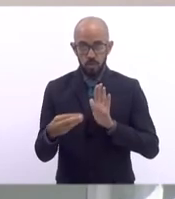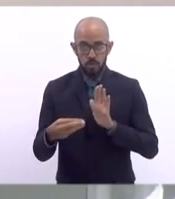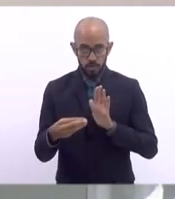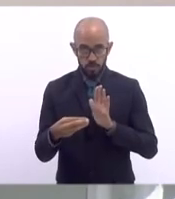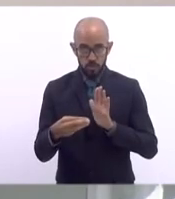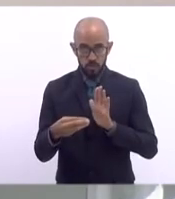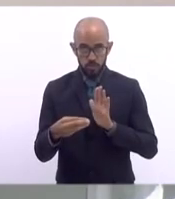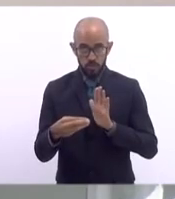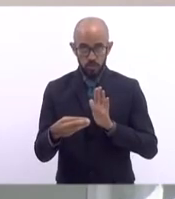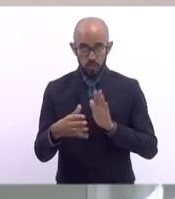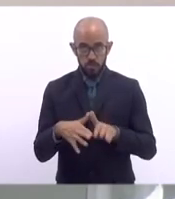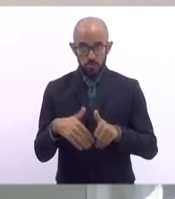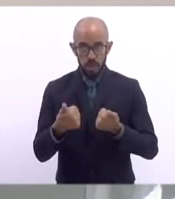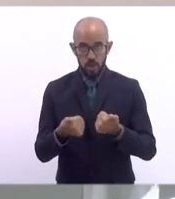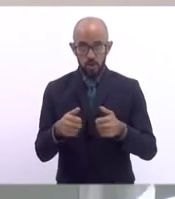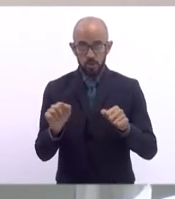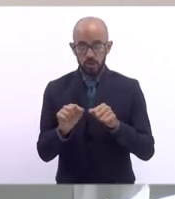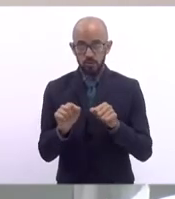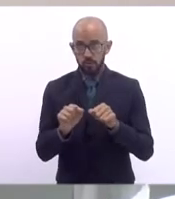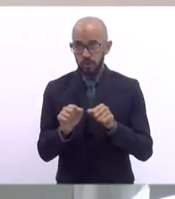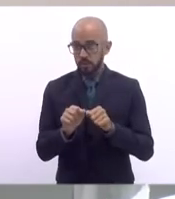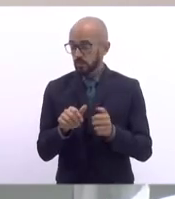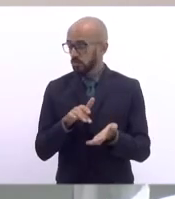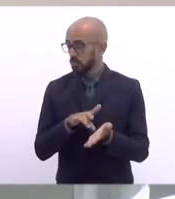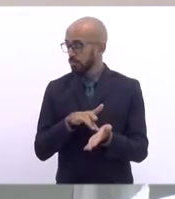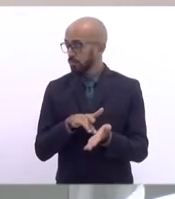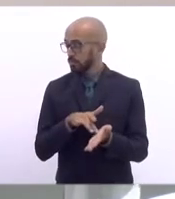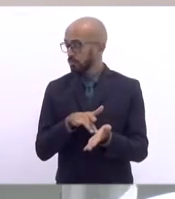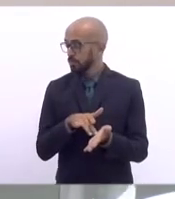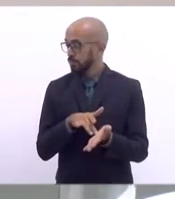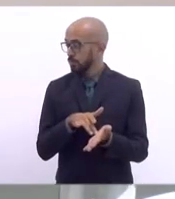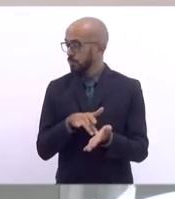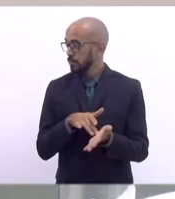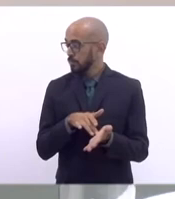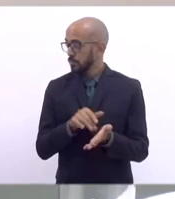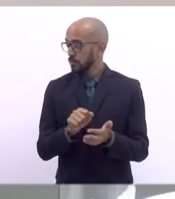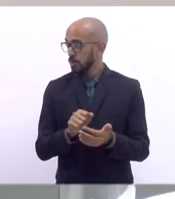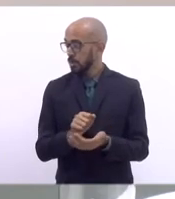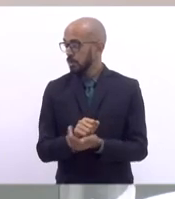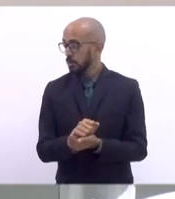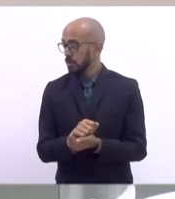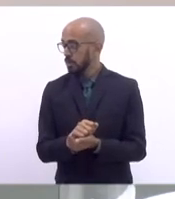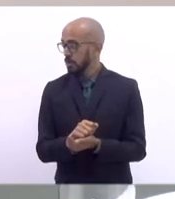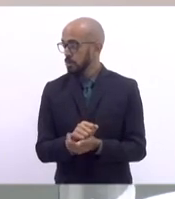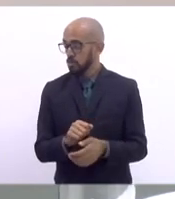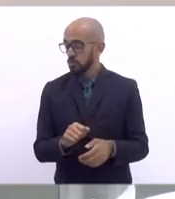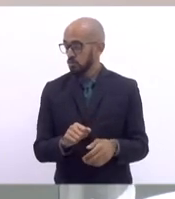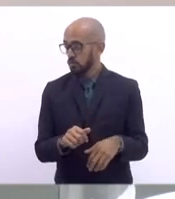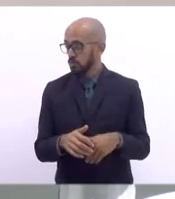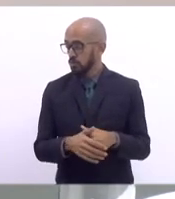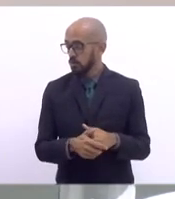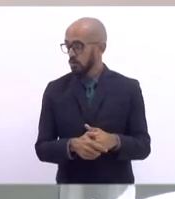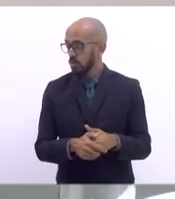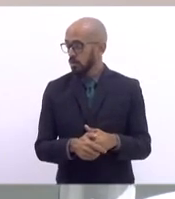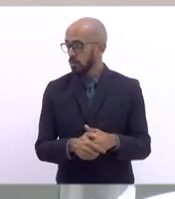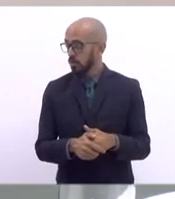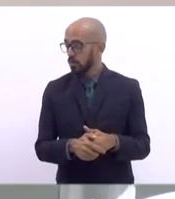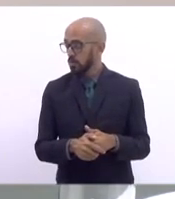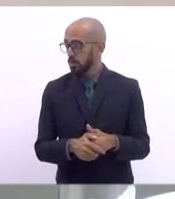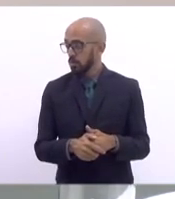e o mais bem feita que tenha sido estimulações estão bem feitas para os próximos nove anos pela secretaria de